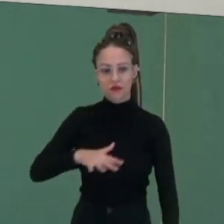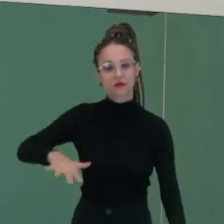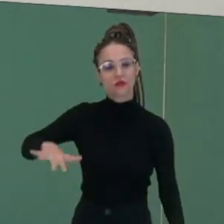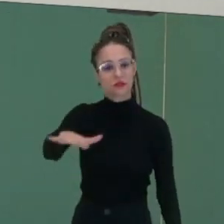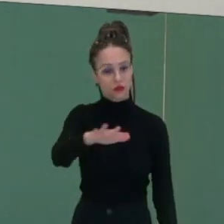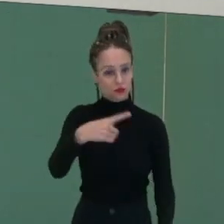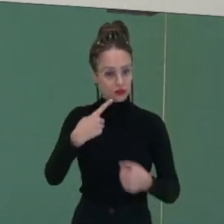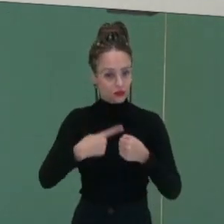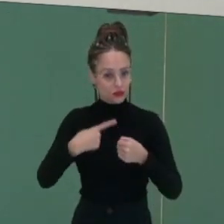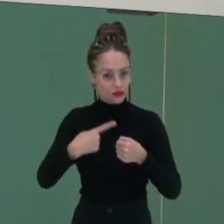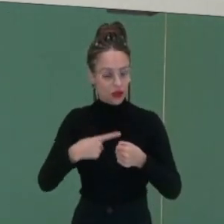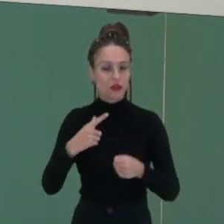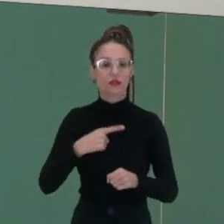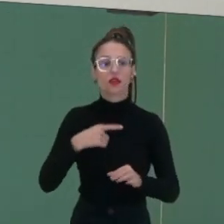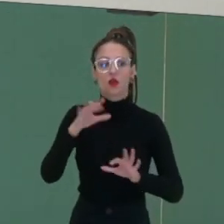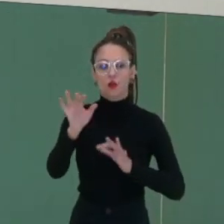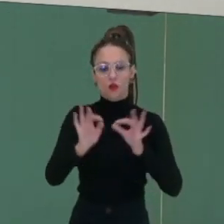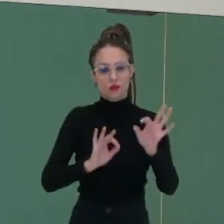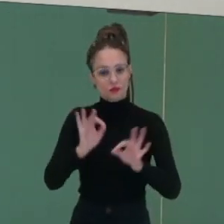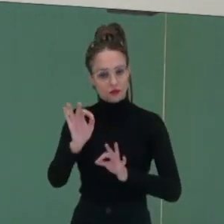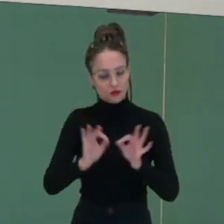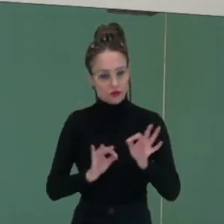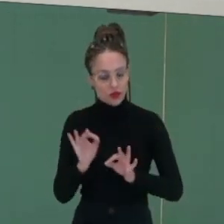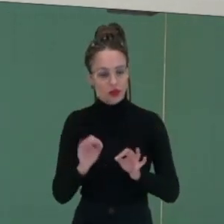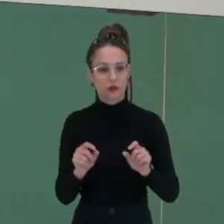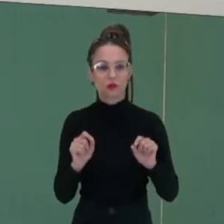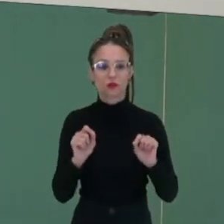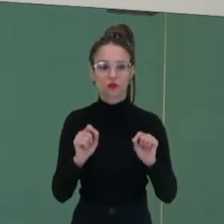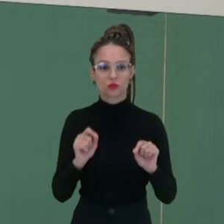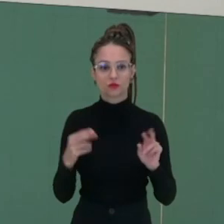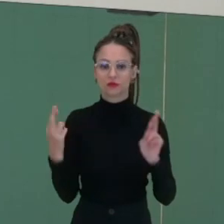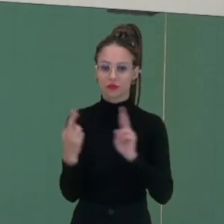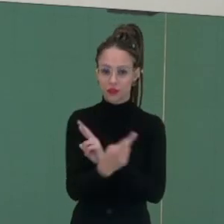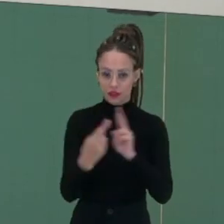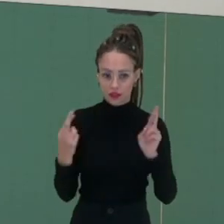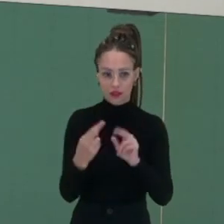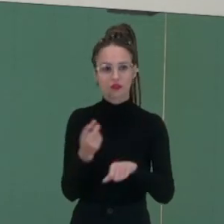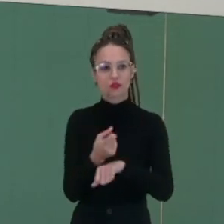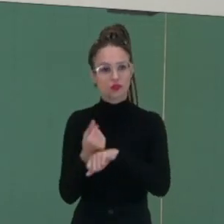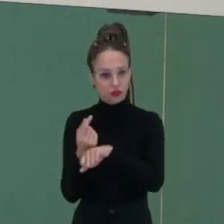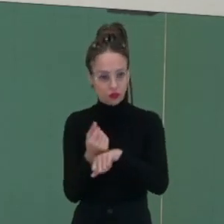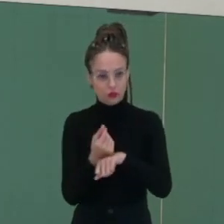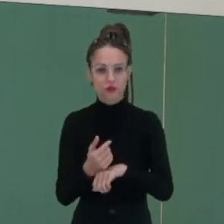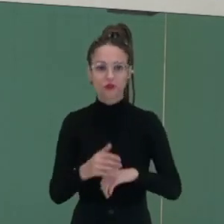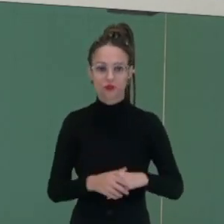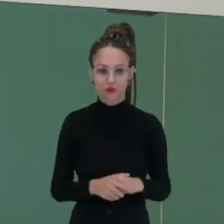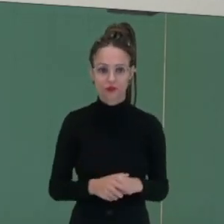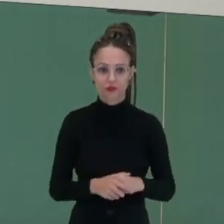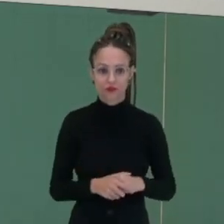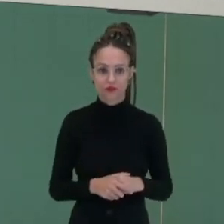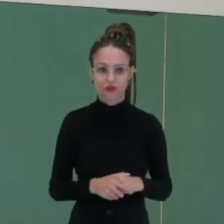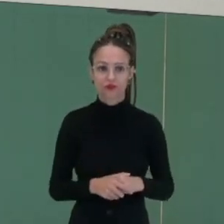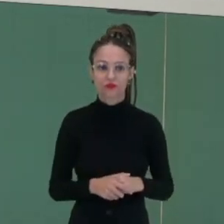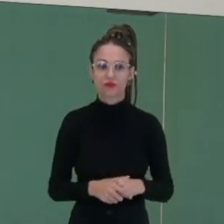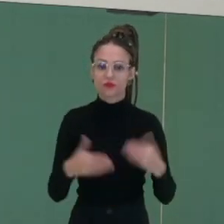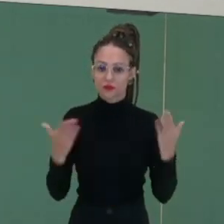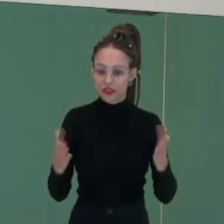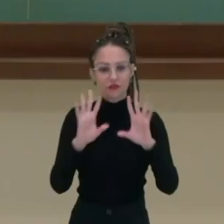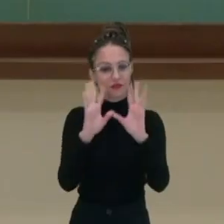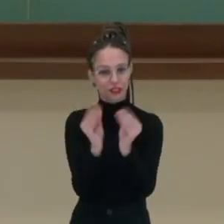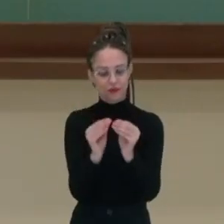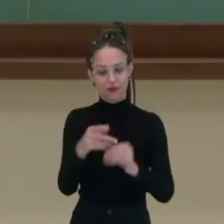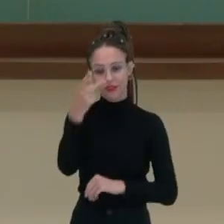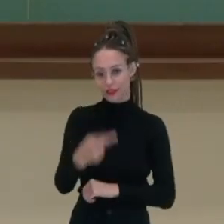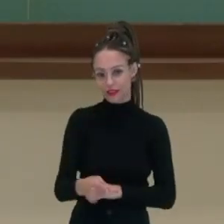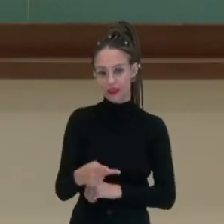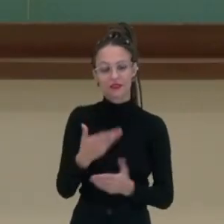cidade, você tem uma organização das relações econômicas e assim por diante, tá? Enfim,